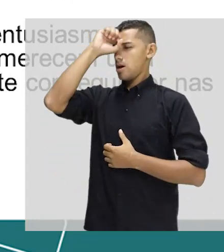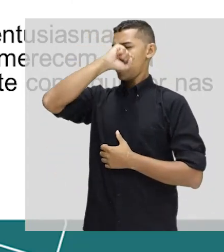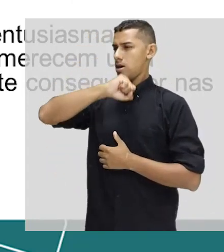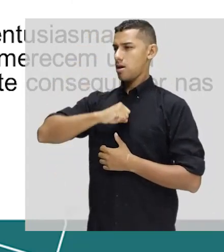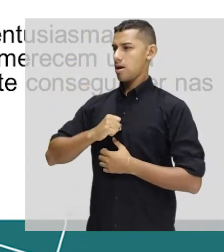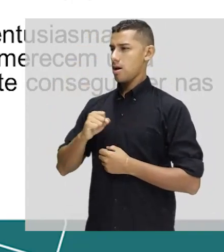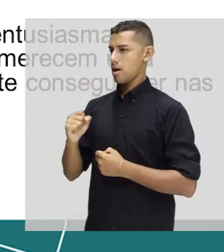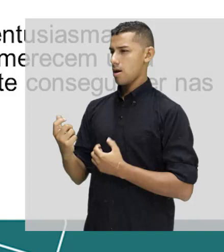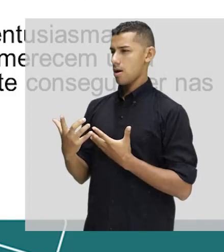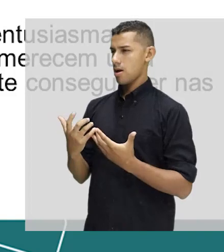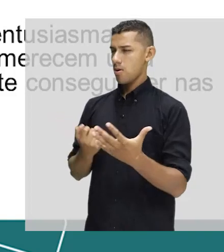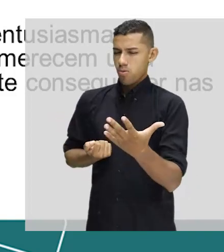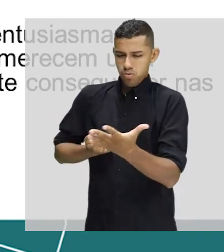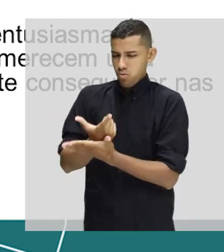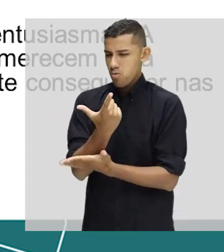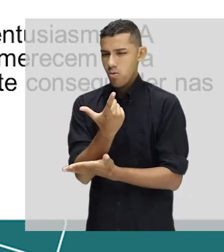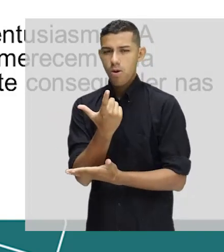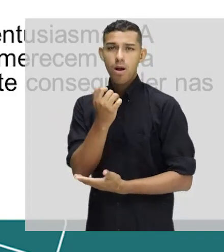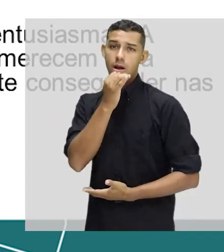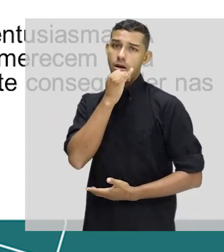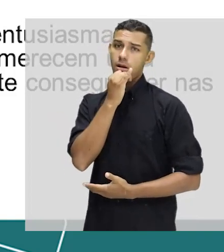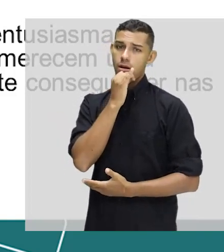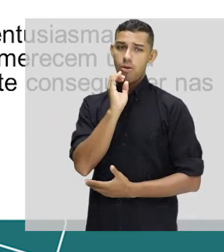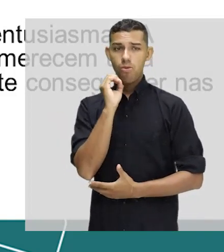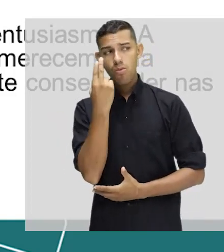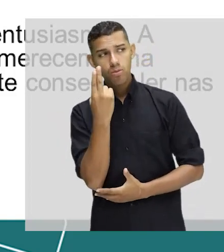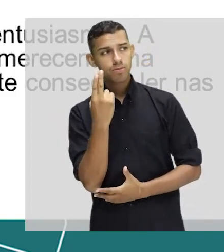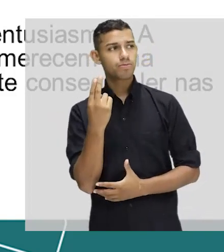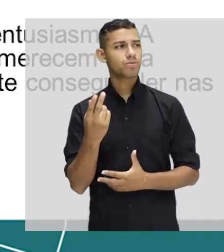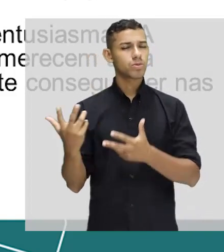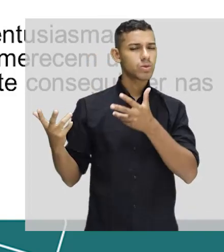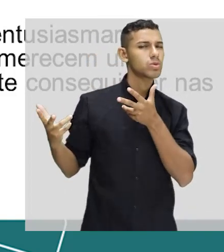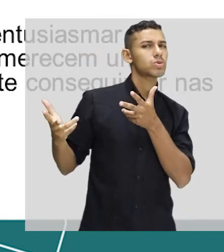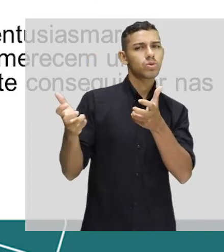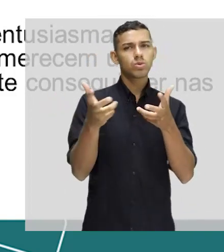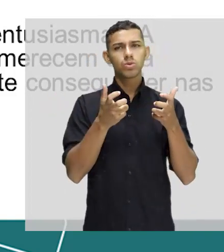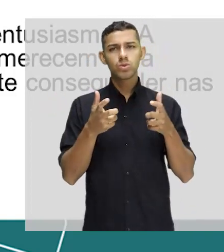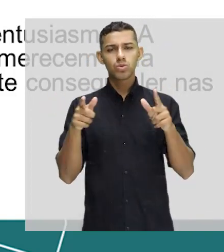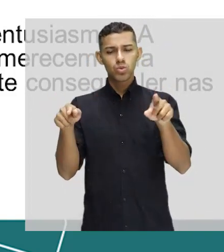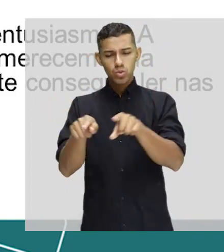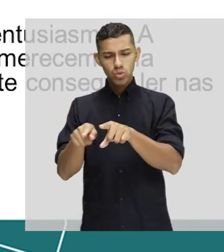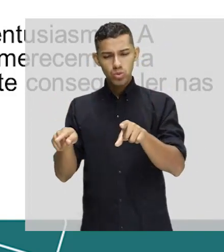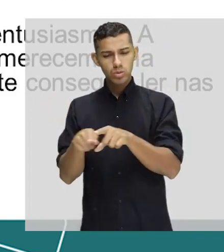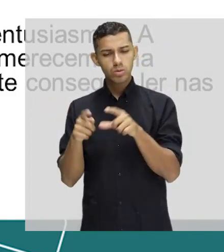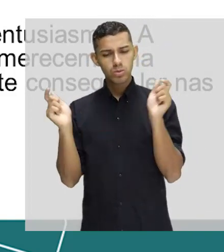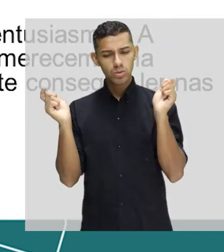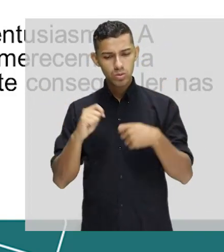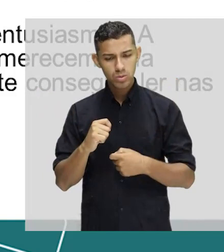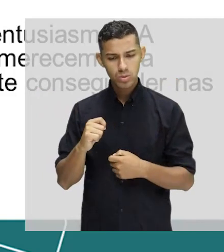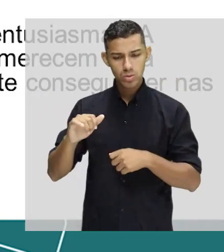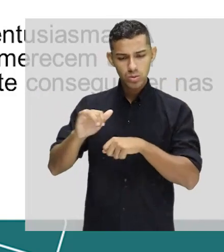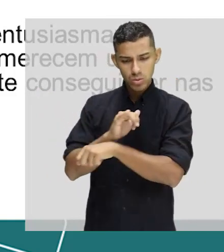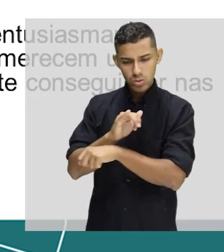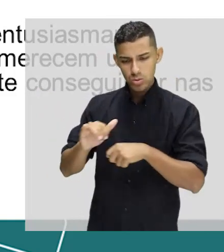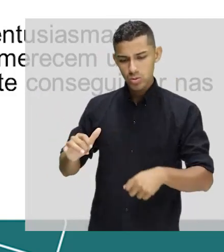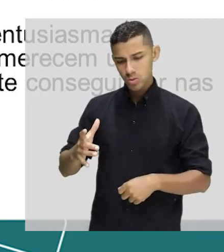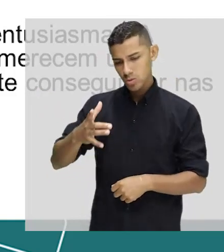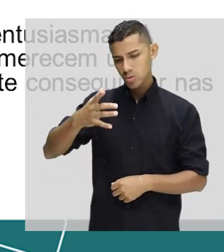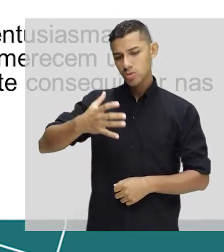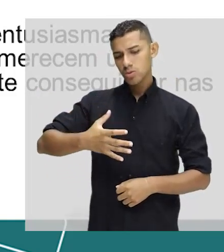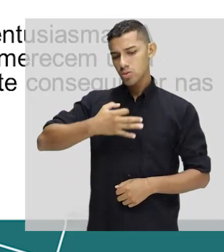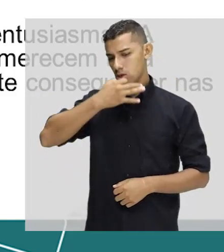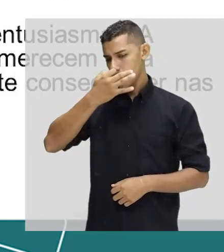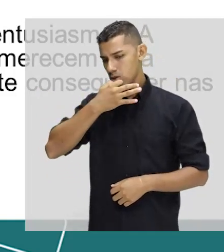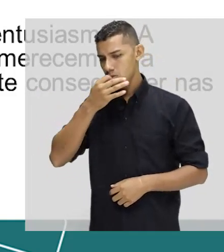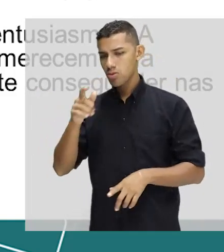a consumir o produto ou a ideia veiculada. Percebe-se também, como recurso de persuasão, o emprego de figuras